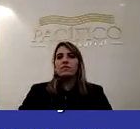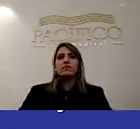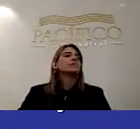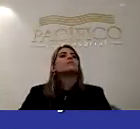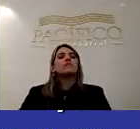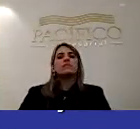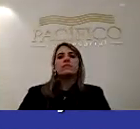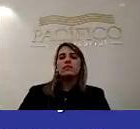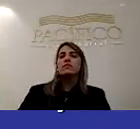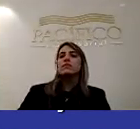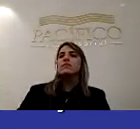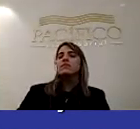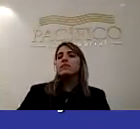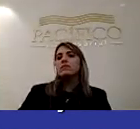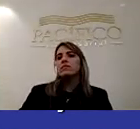acabou.